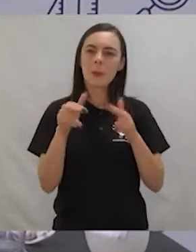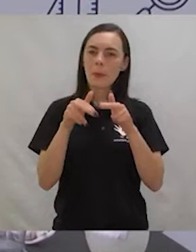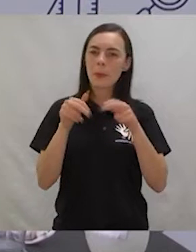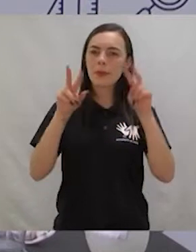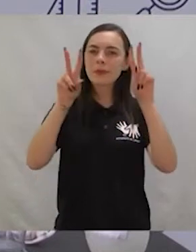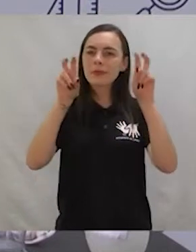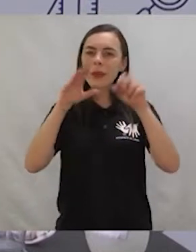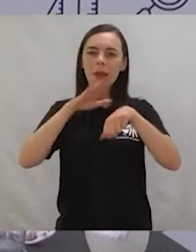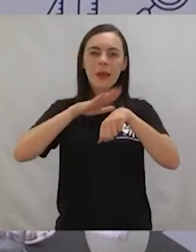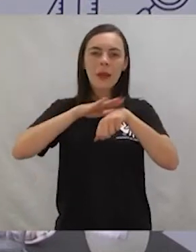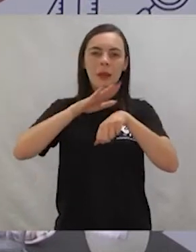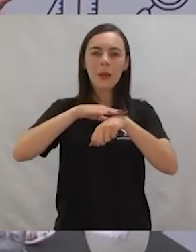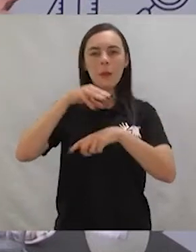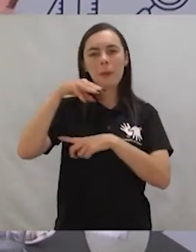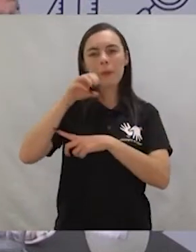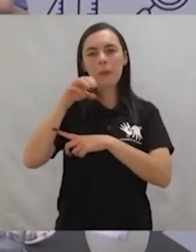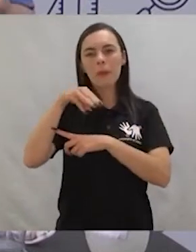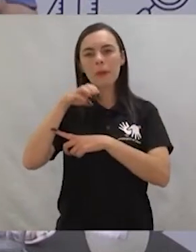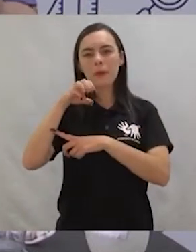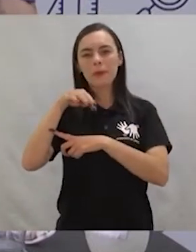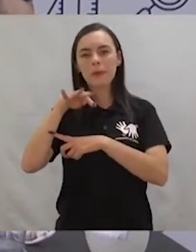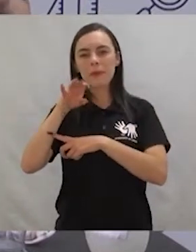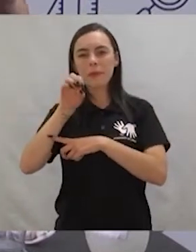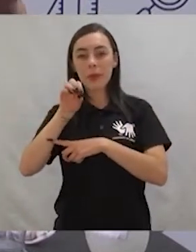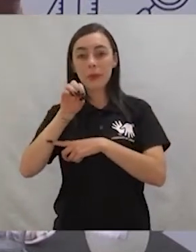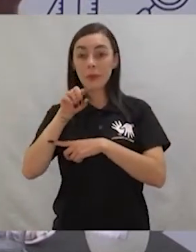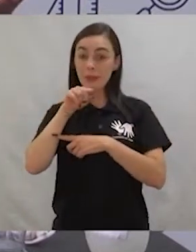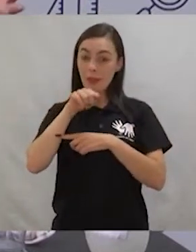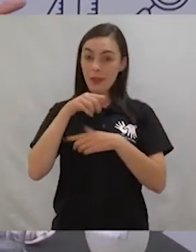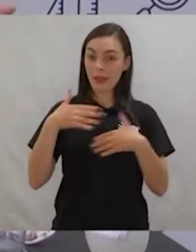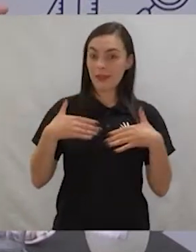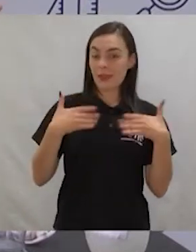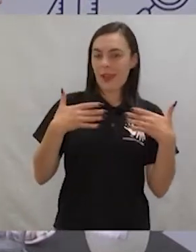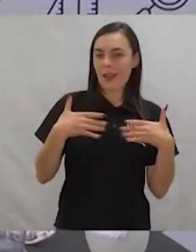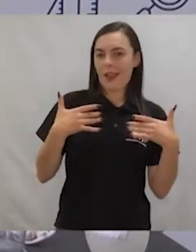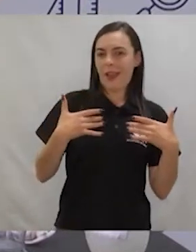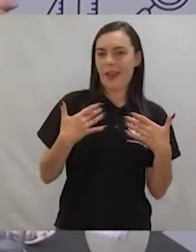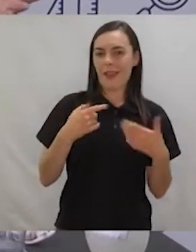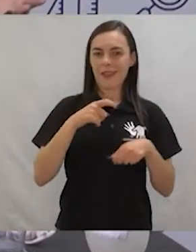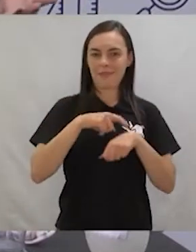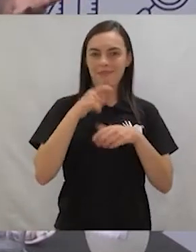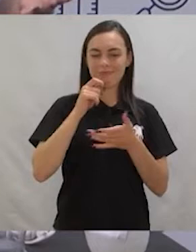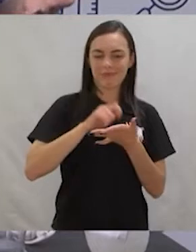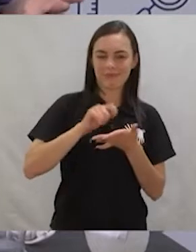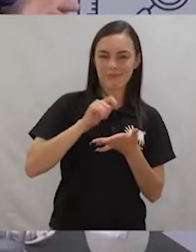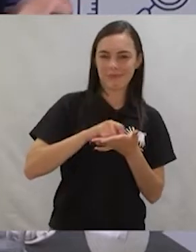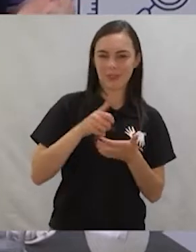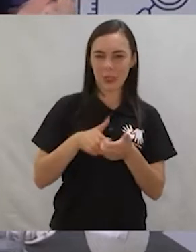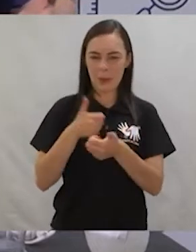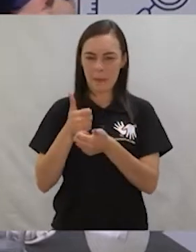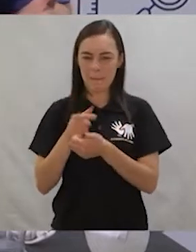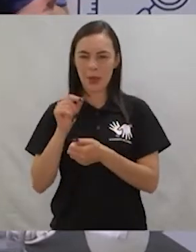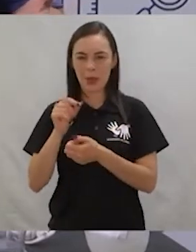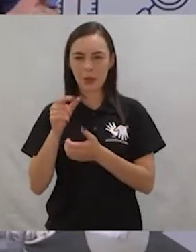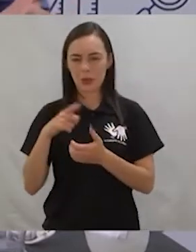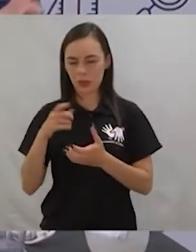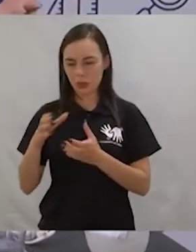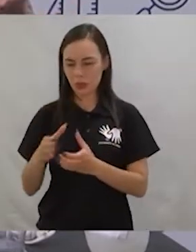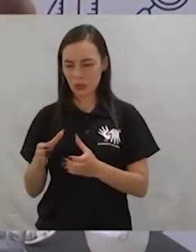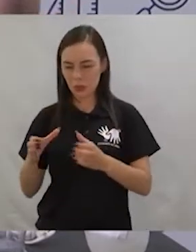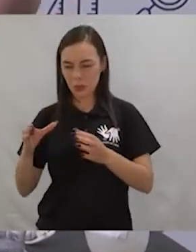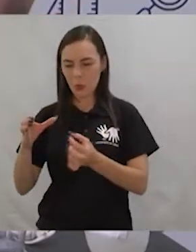isso ela colocou o título como momento. Então neste momento ela estava alegre e próximo a ela, né, tinha um